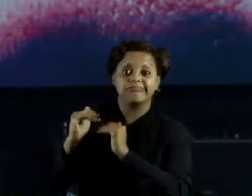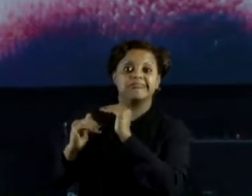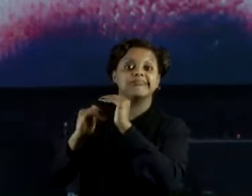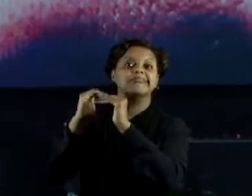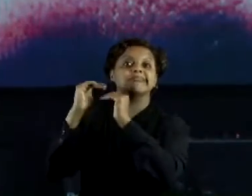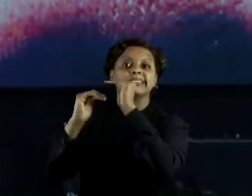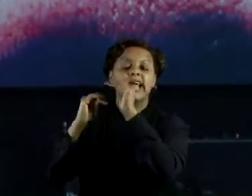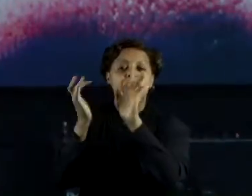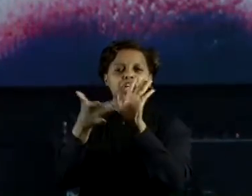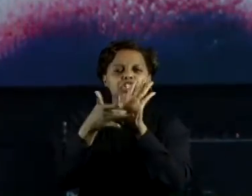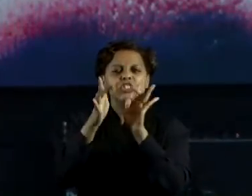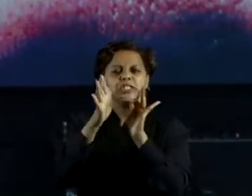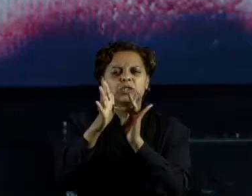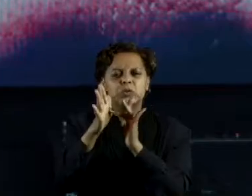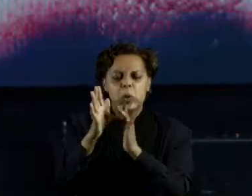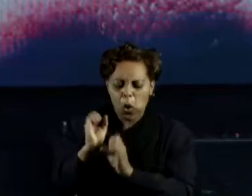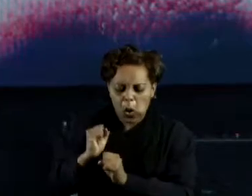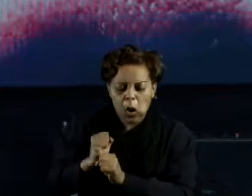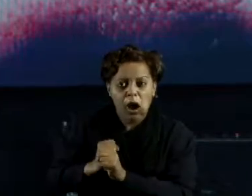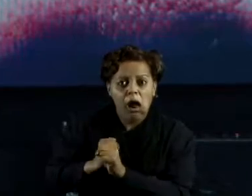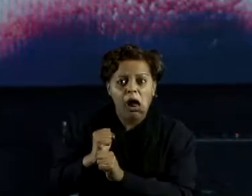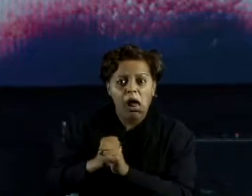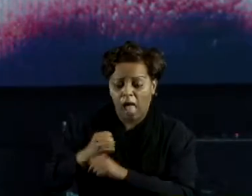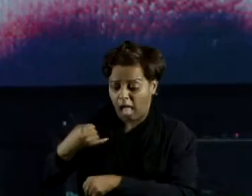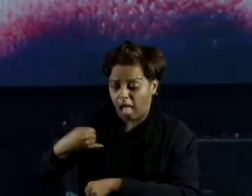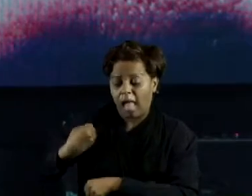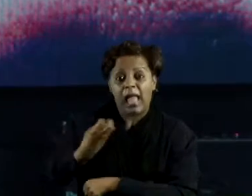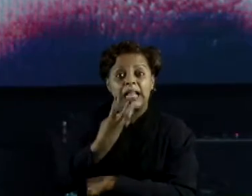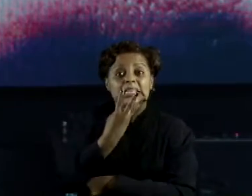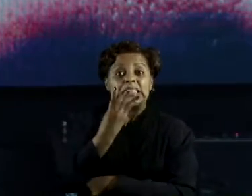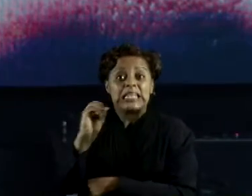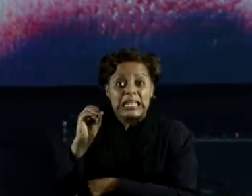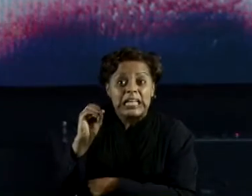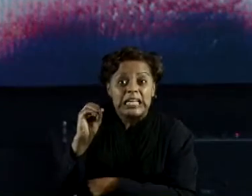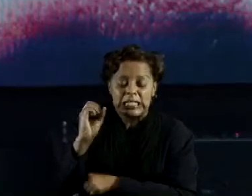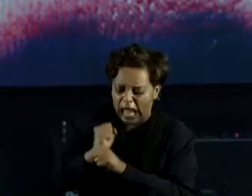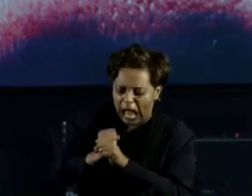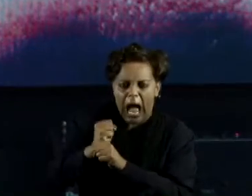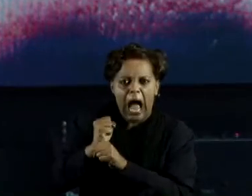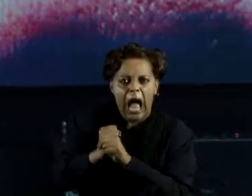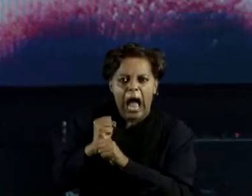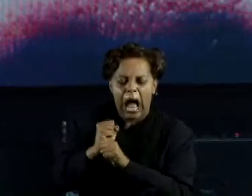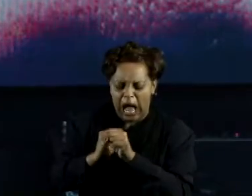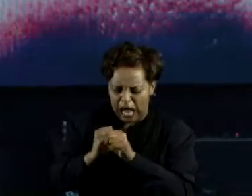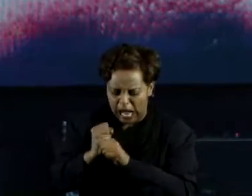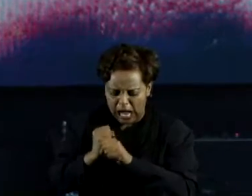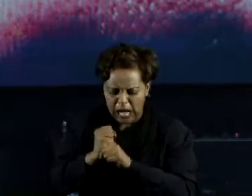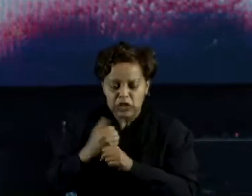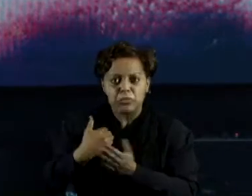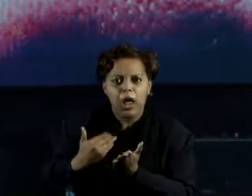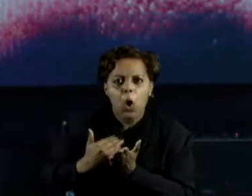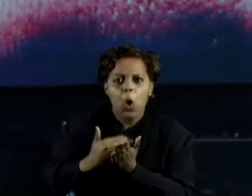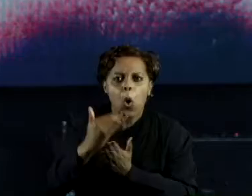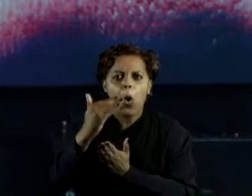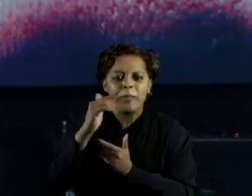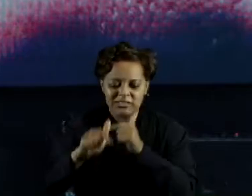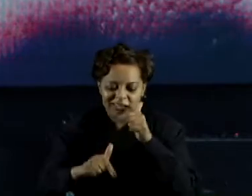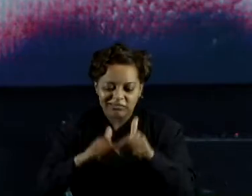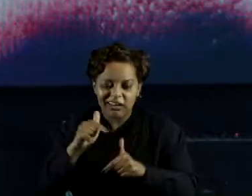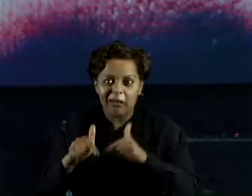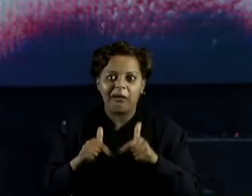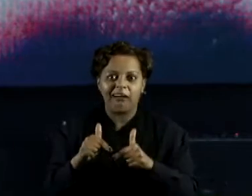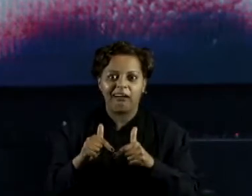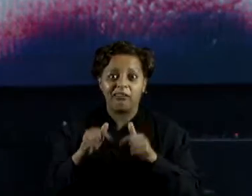Jesus demorou 30 anos de preparação para começar o seu ministério.